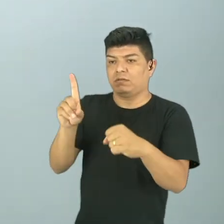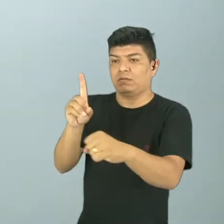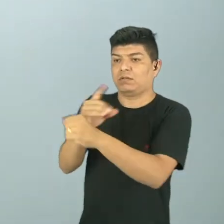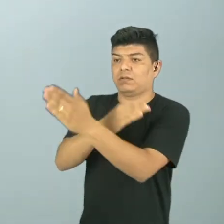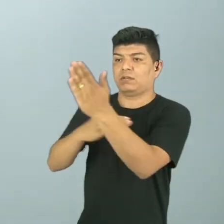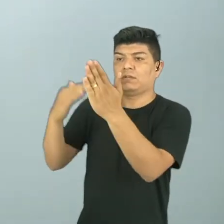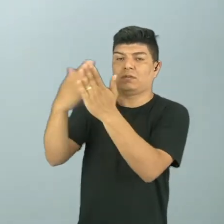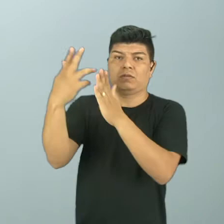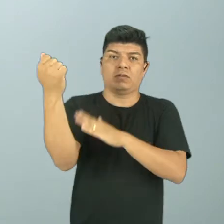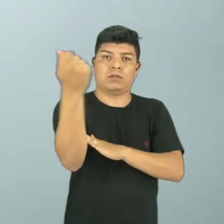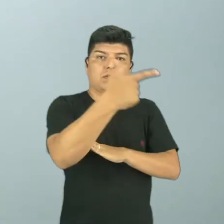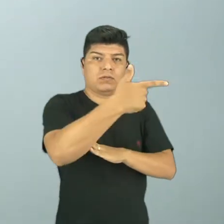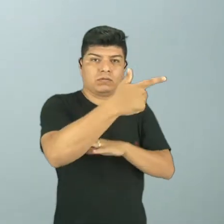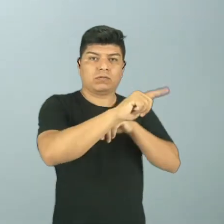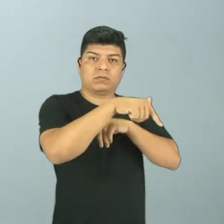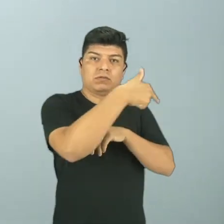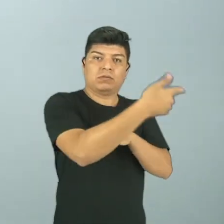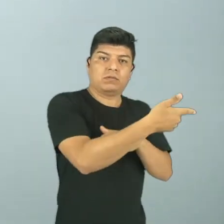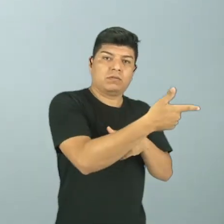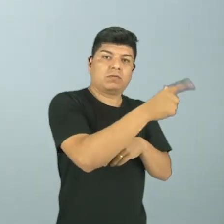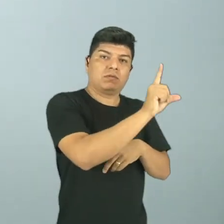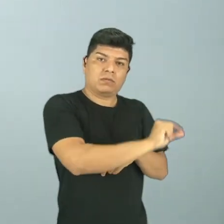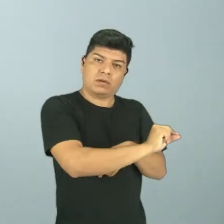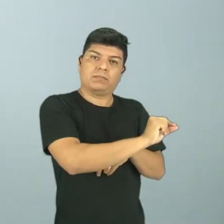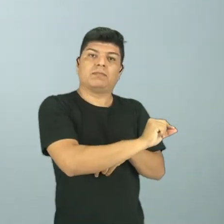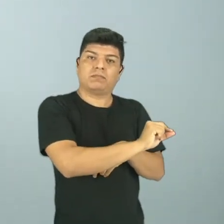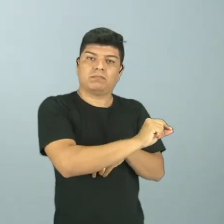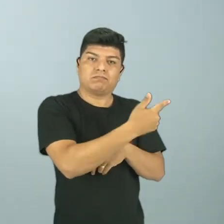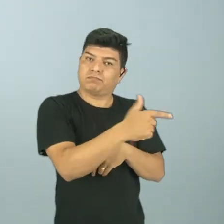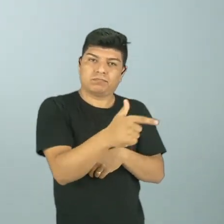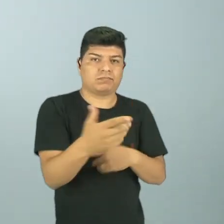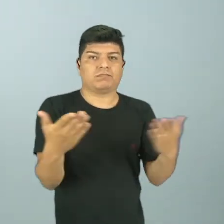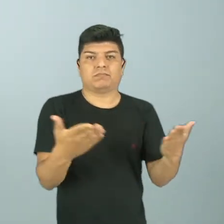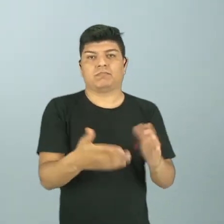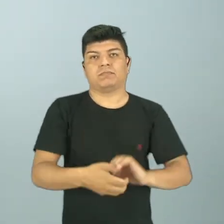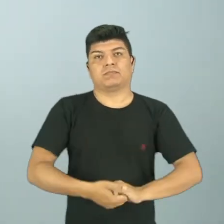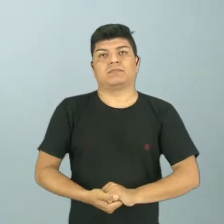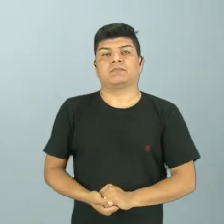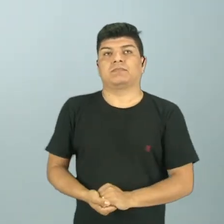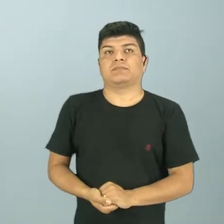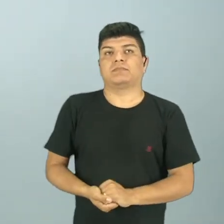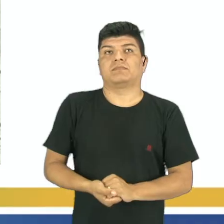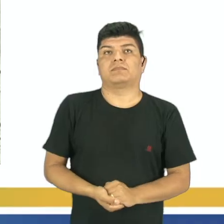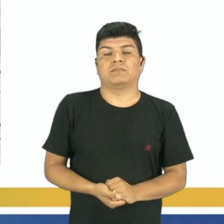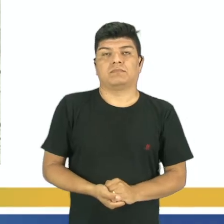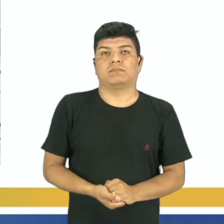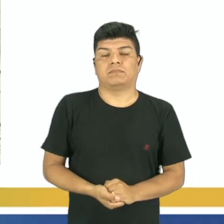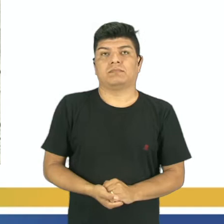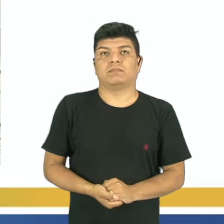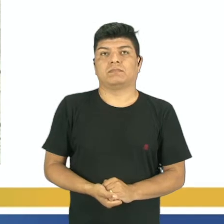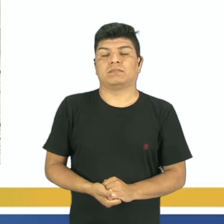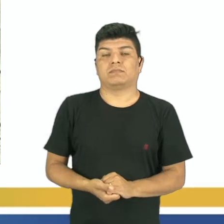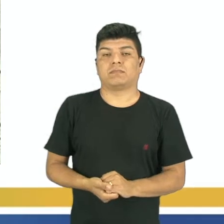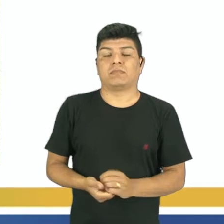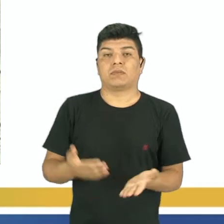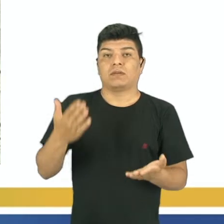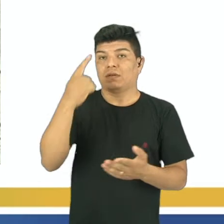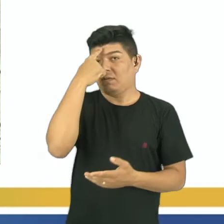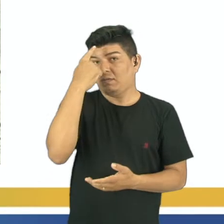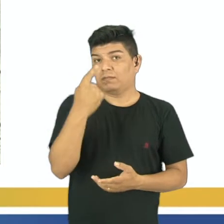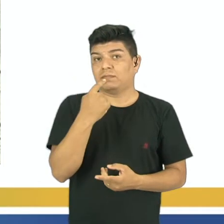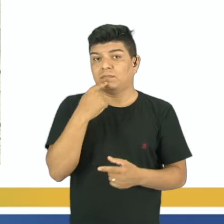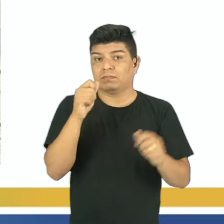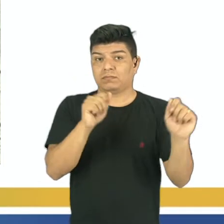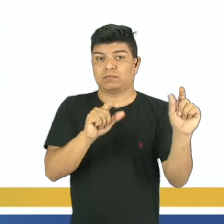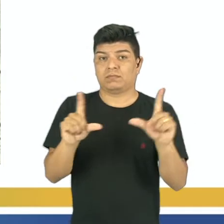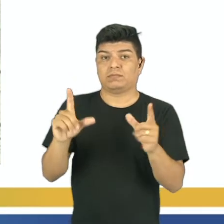superior em detrimento de uma classe inferior, que isso não existe. E aí eu trago para vocês mais uma